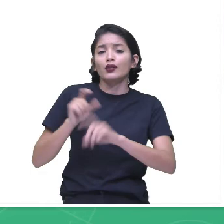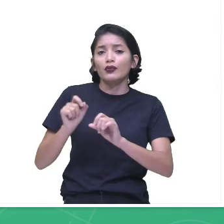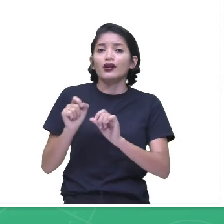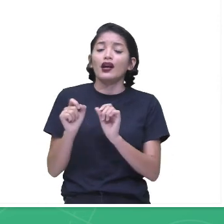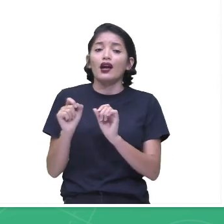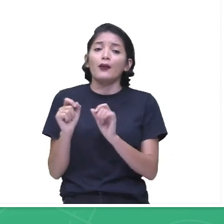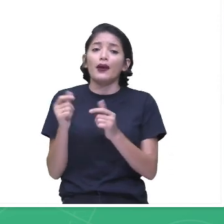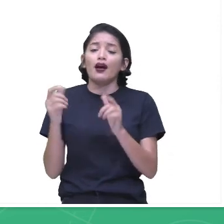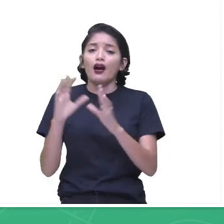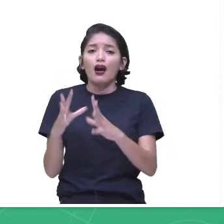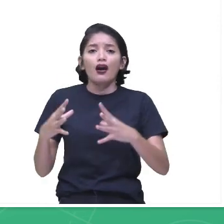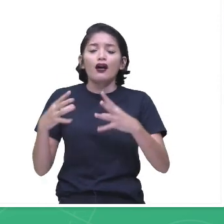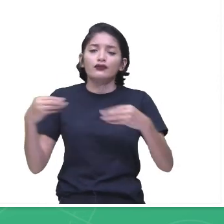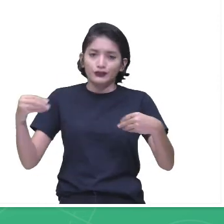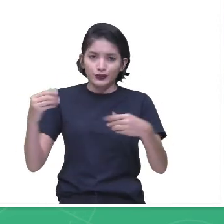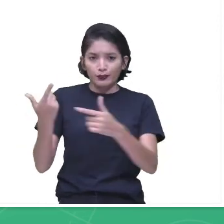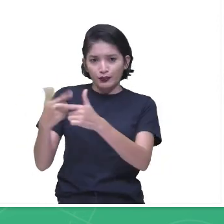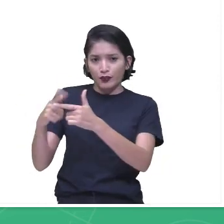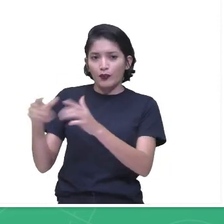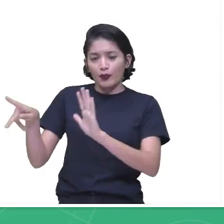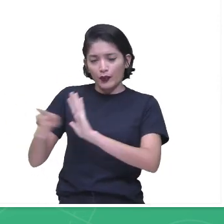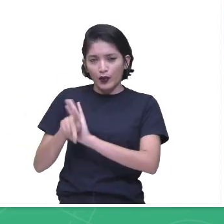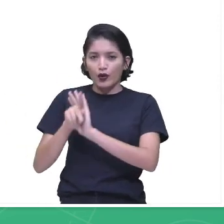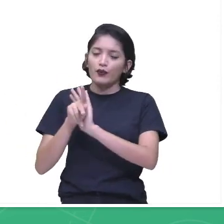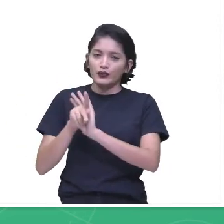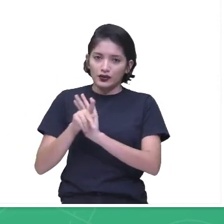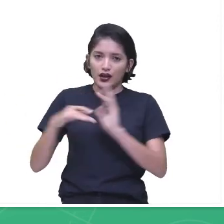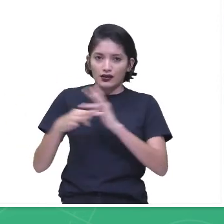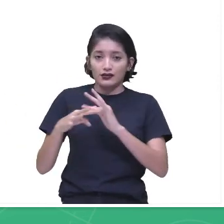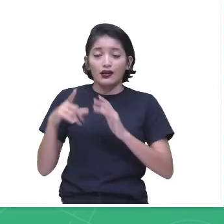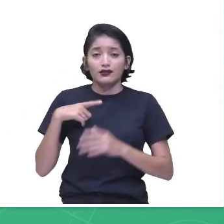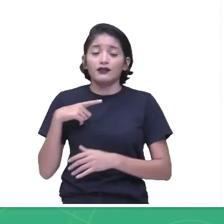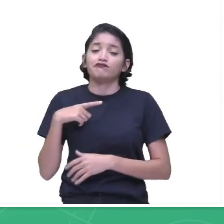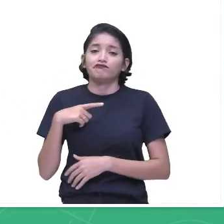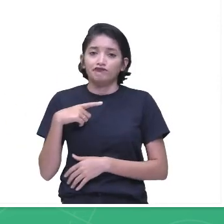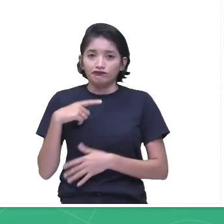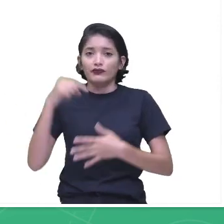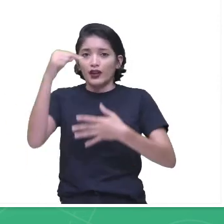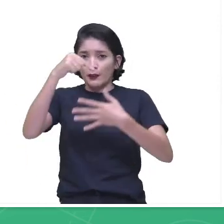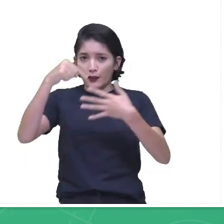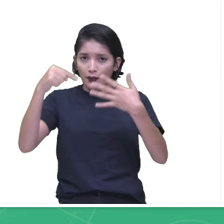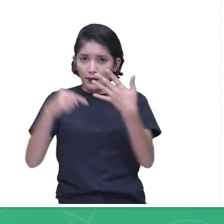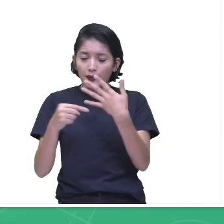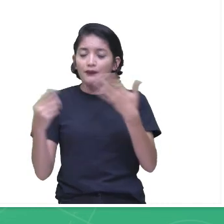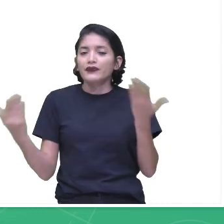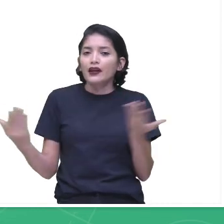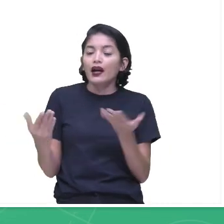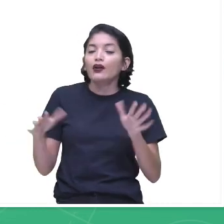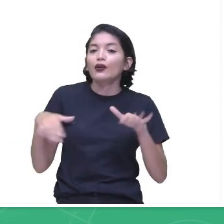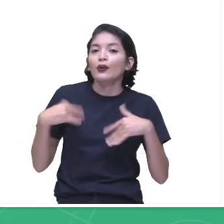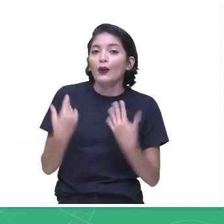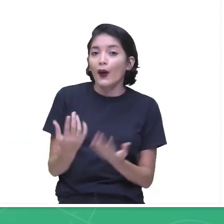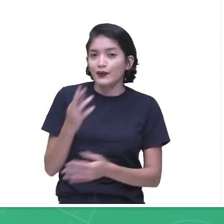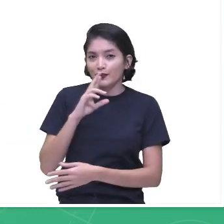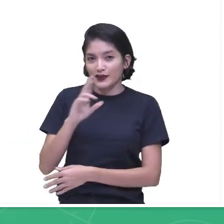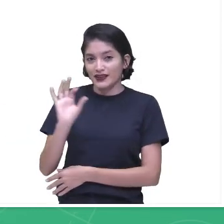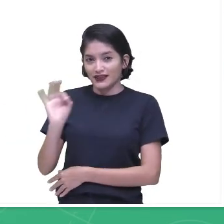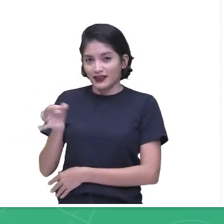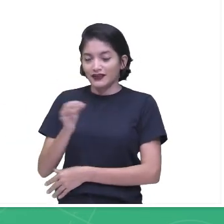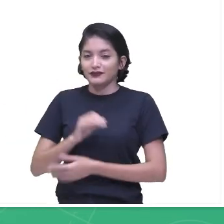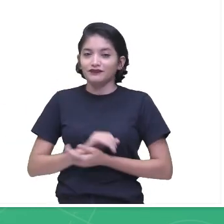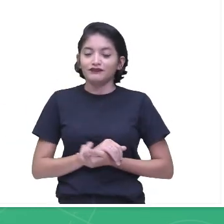problemas da cidade. Então, aí nós temos as nossas 5 questões e vamos, então, para o nosso